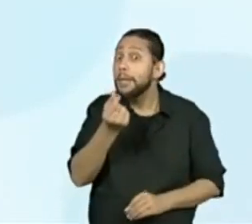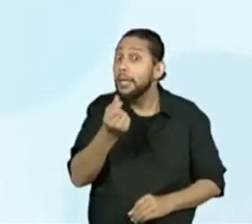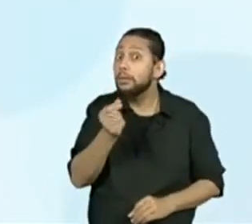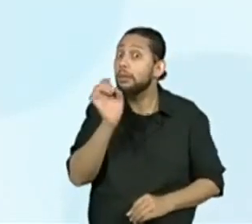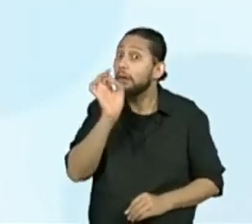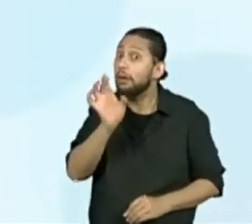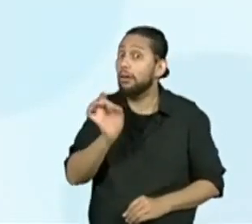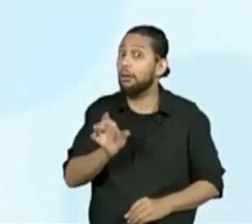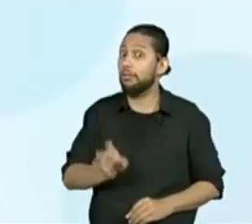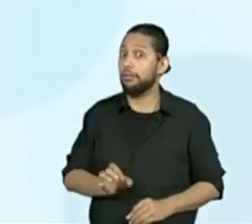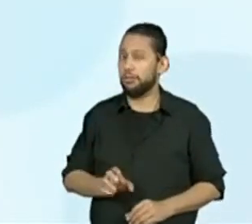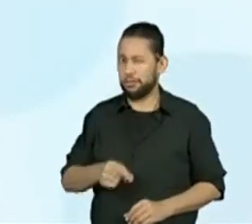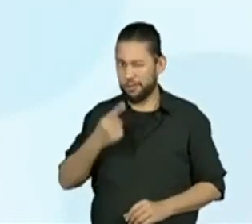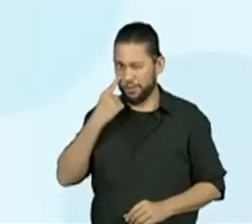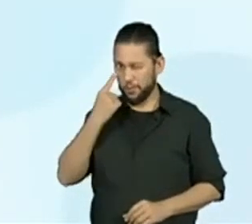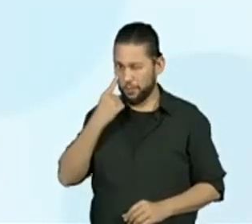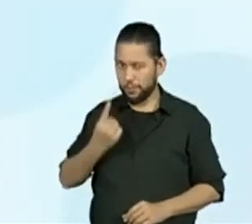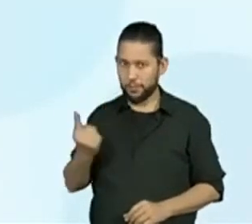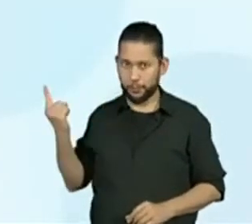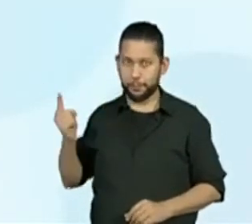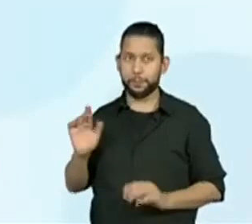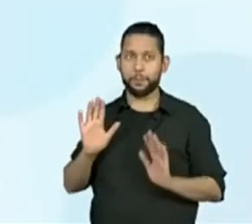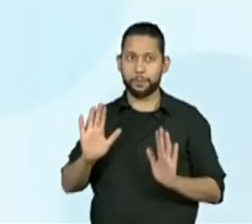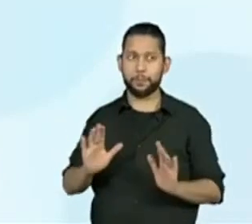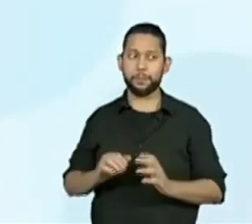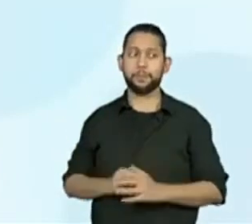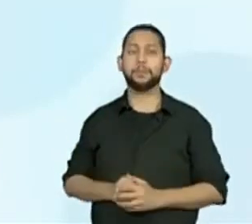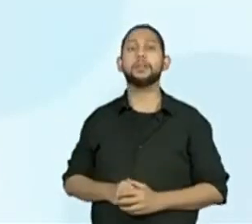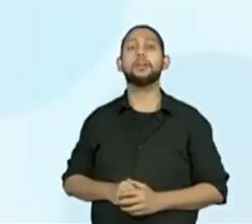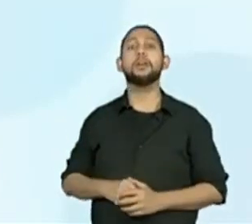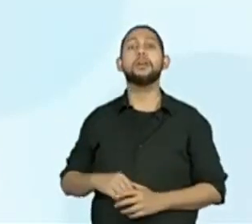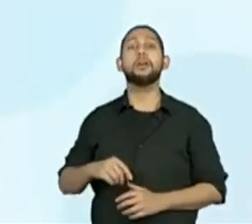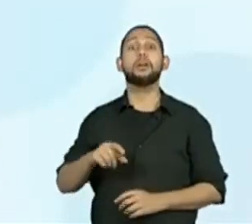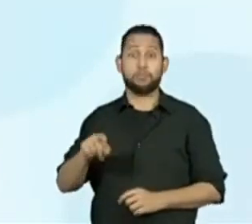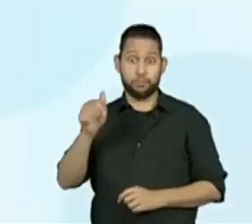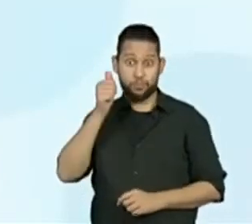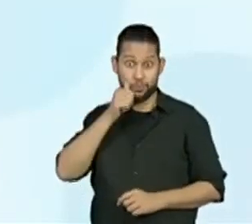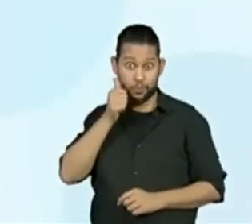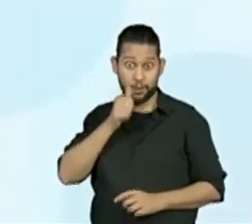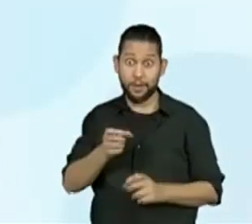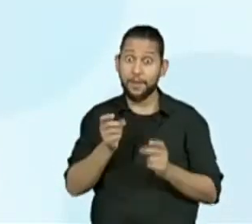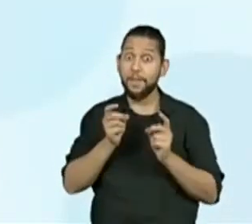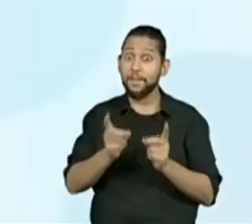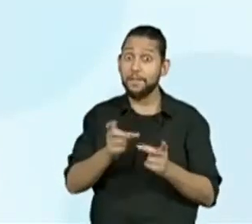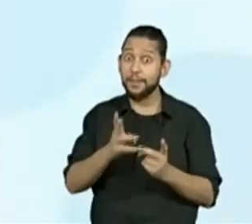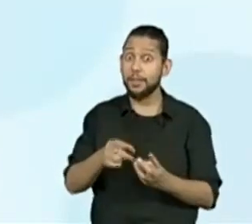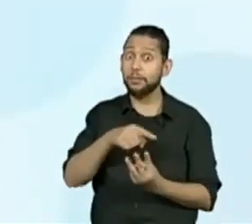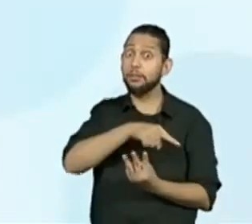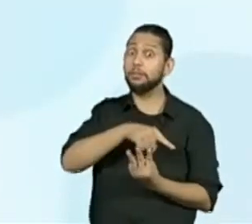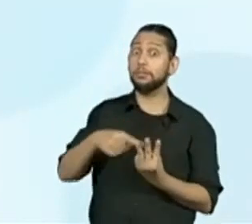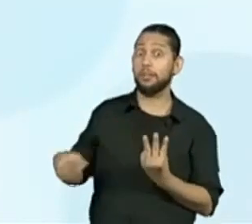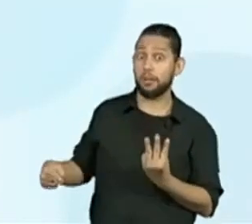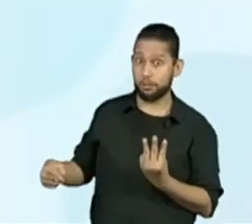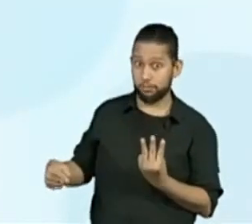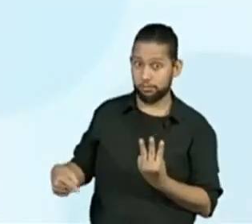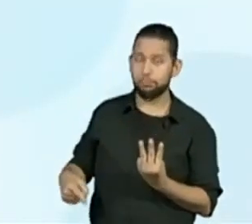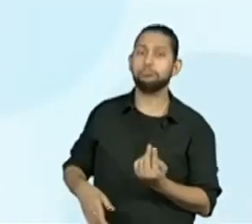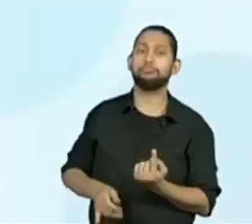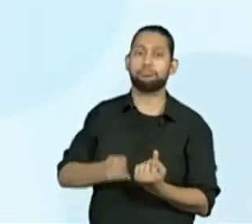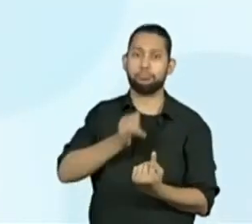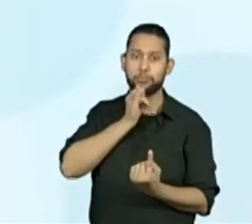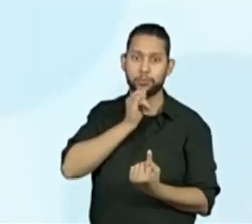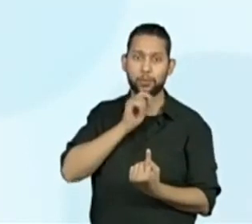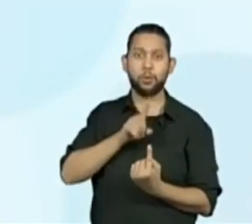cada pacote tem um Olha só pessoal a Tânia Tá vendendo três tipos de pacote